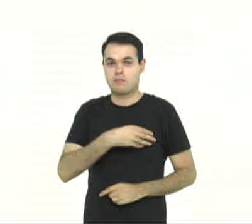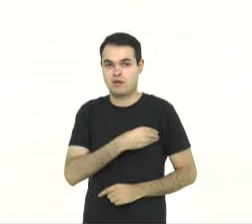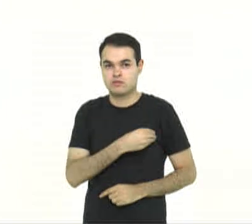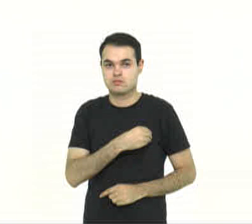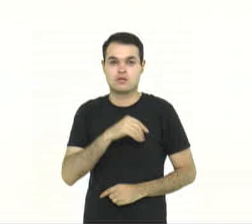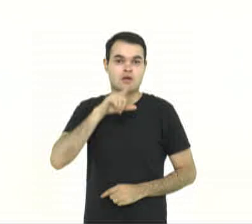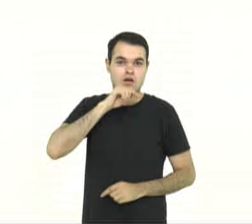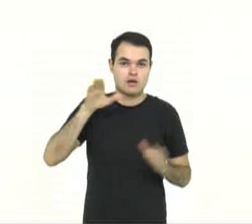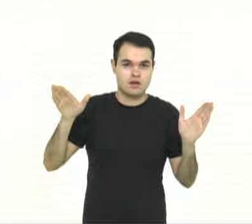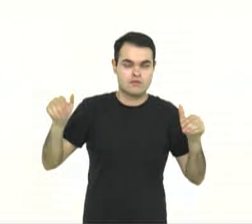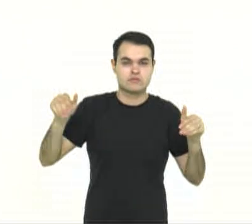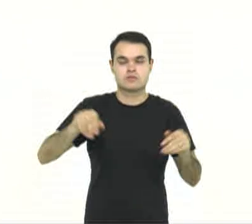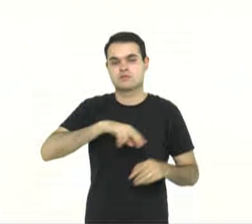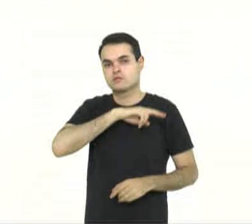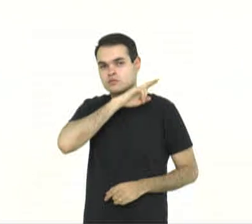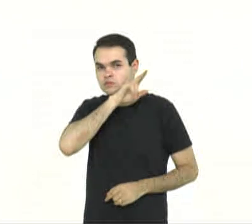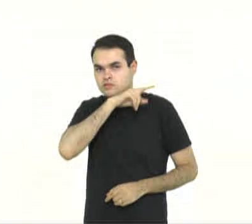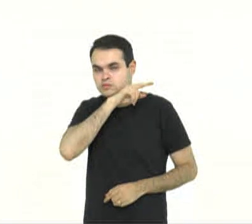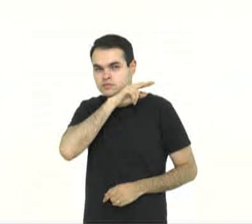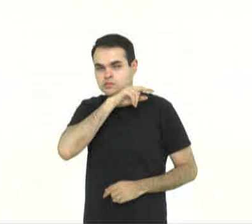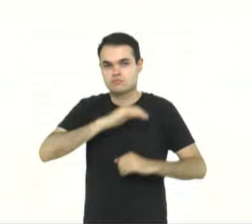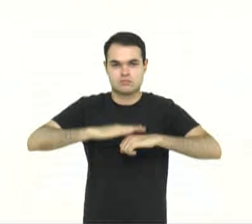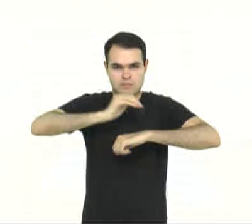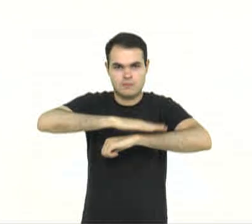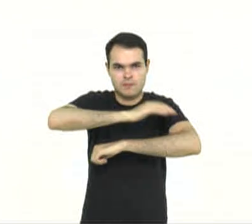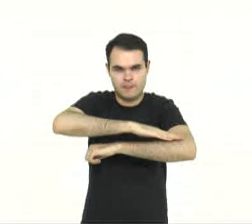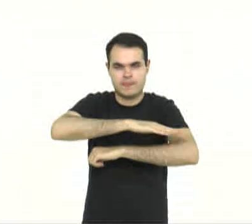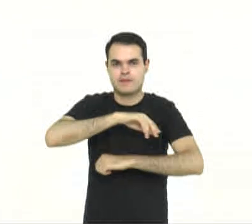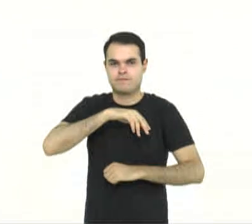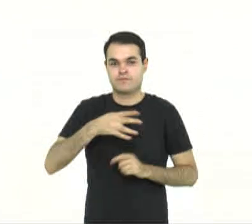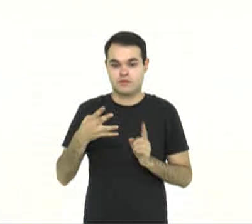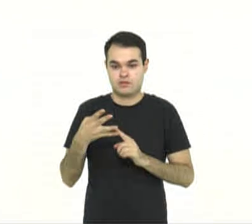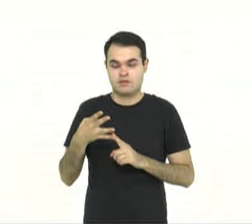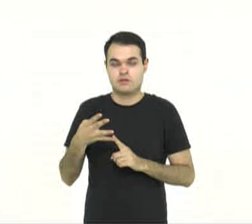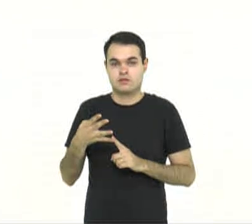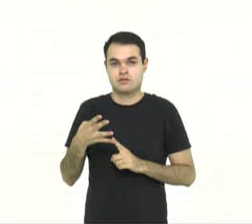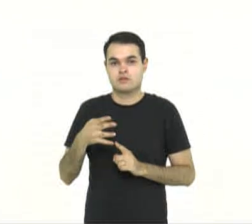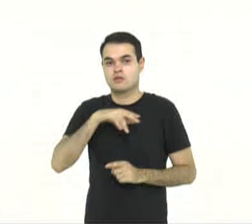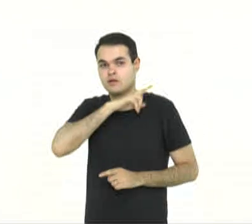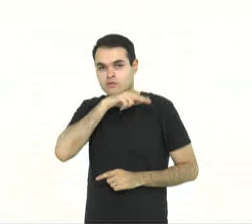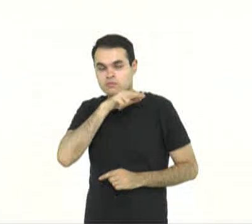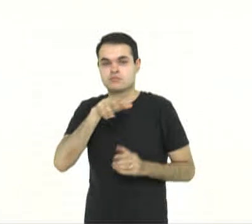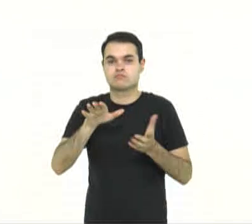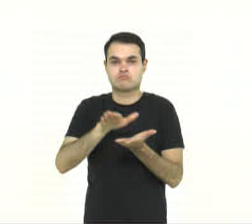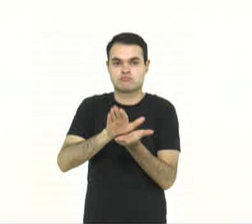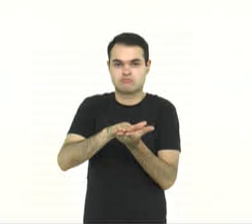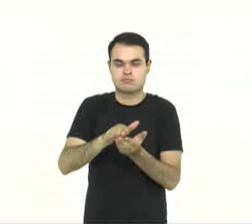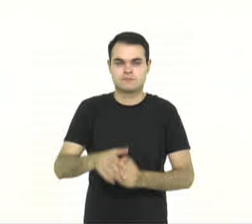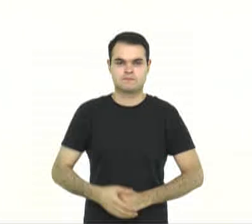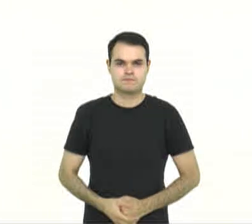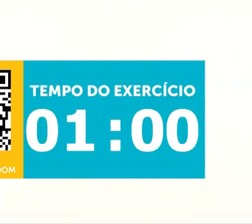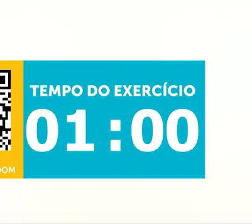aves e anfíbios. E a alternativa D, aves, anfíbios e répteis crocodilianos.